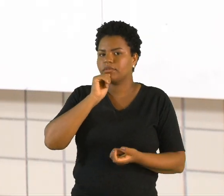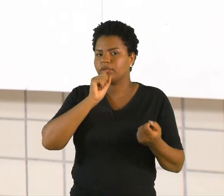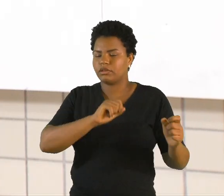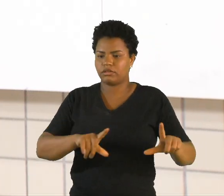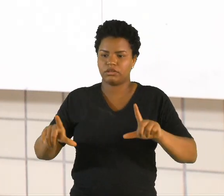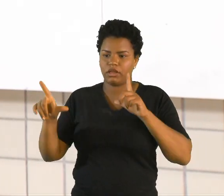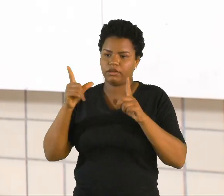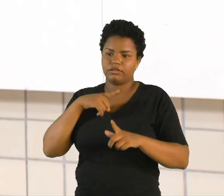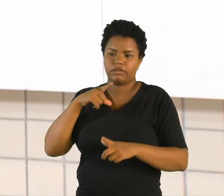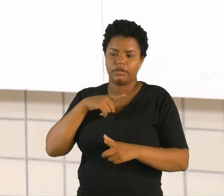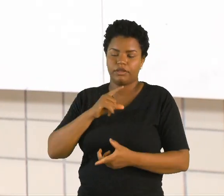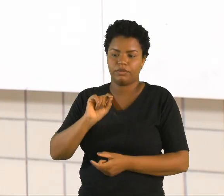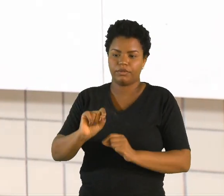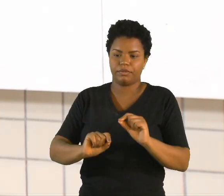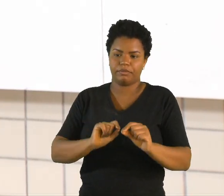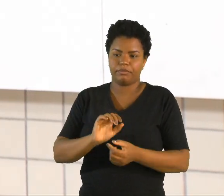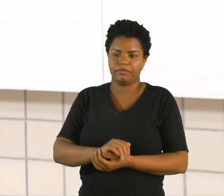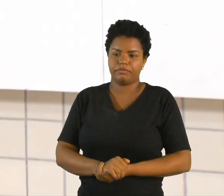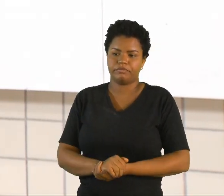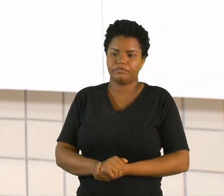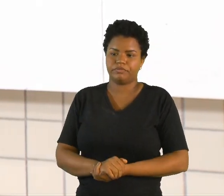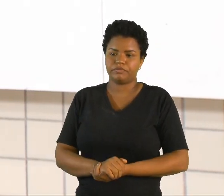escrito assim,